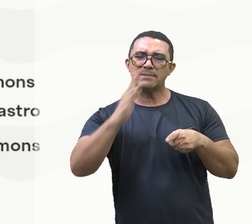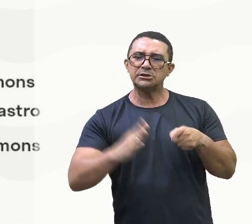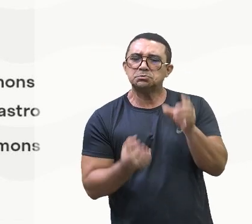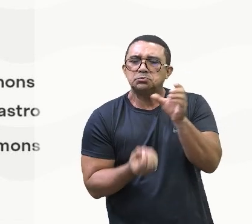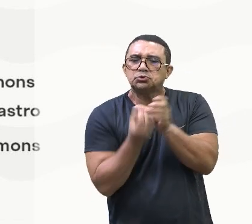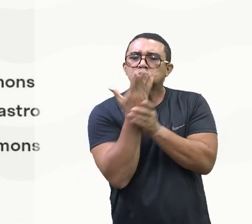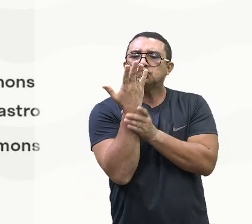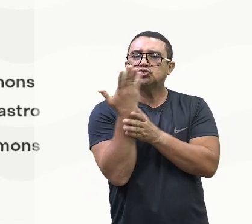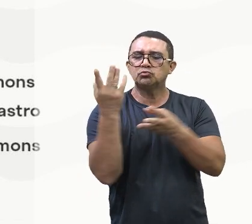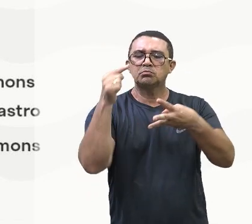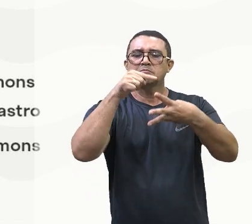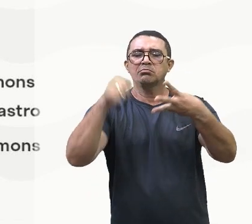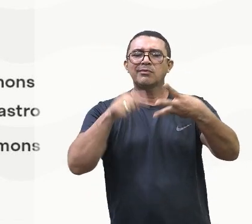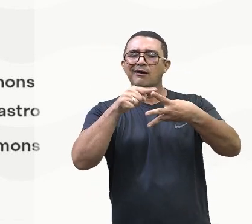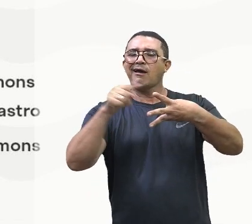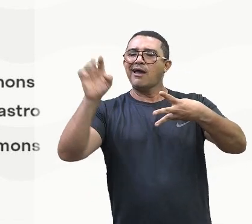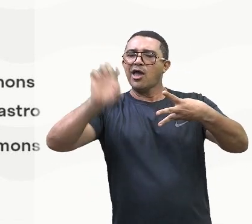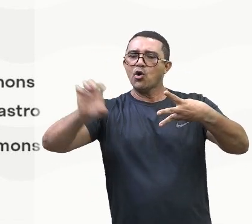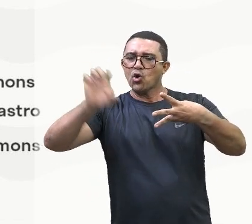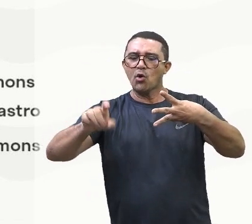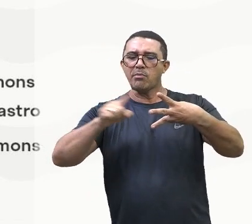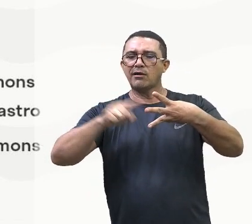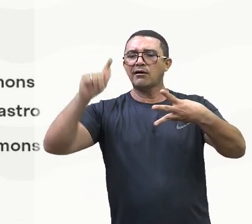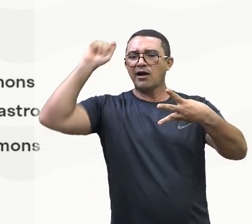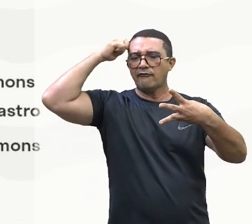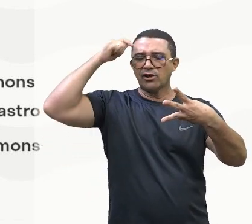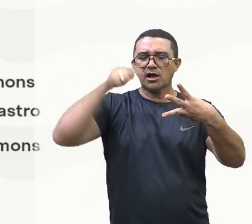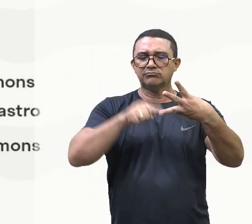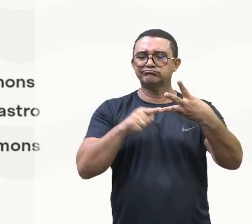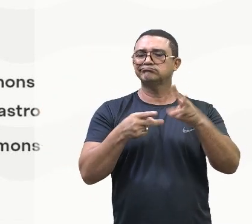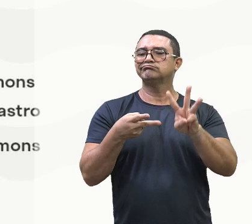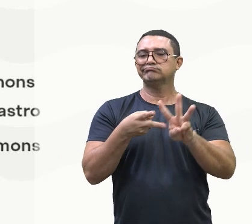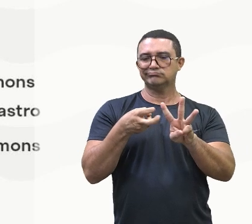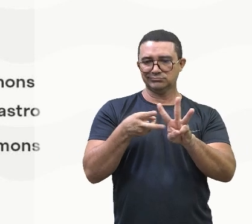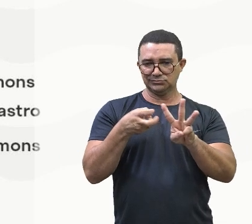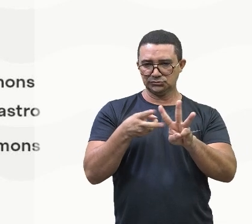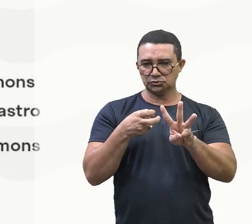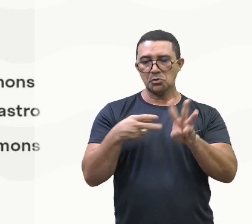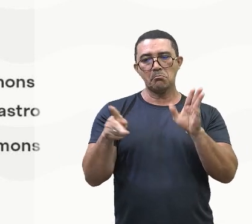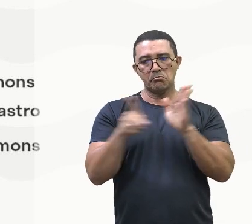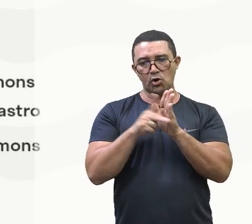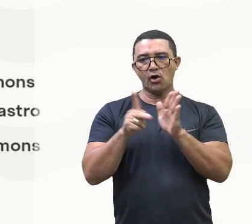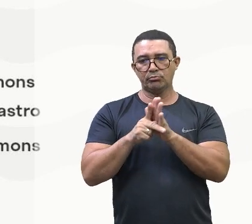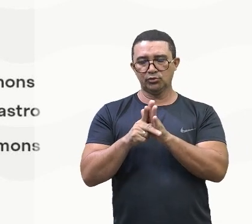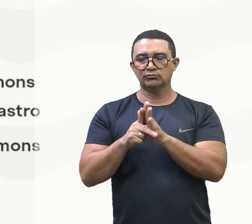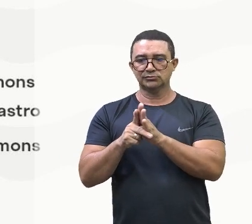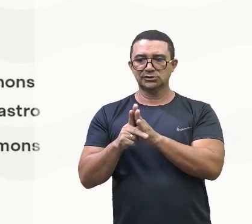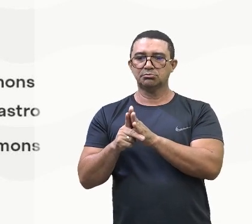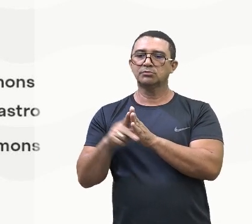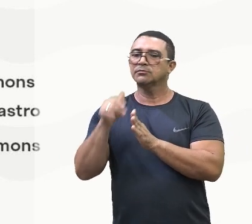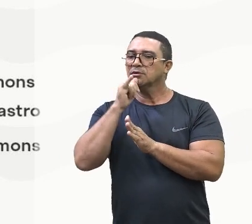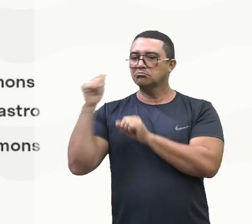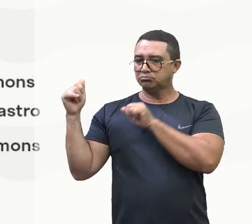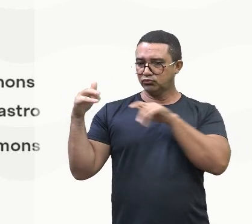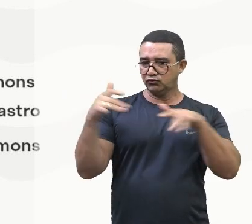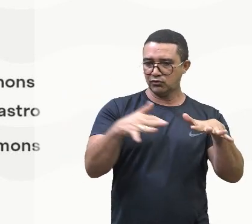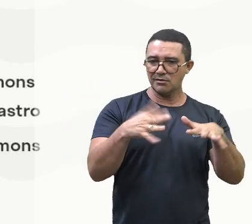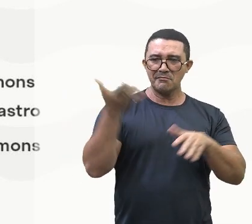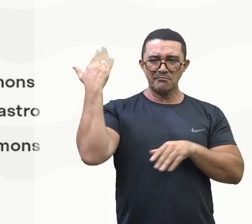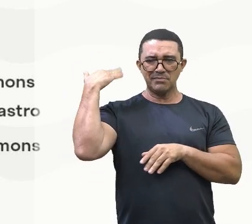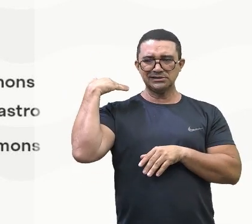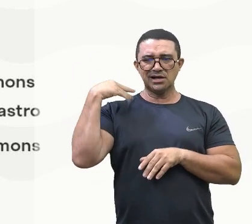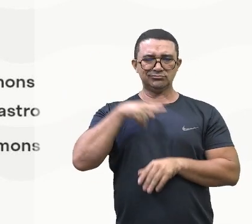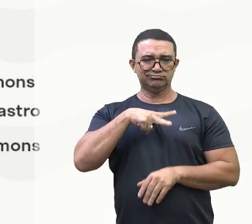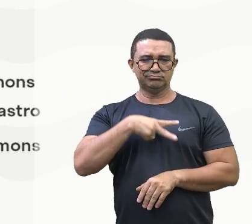de elementos europeus, africanos e indígenas, trazidos pelos portugueses, africanos e pelos povos